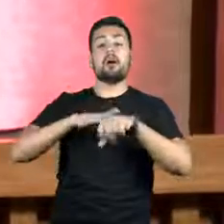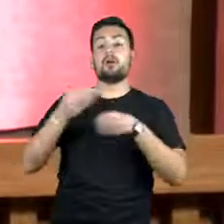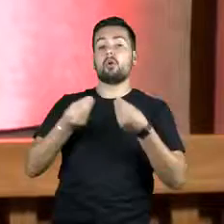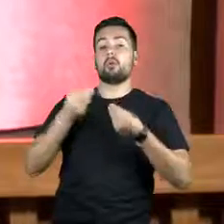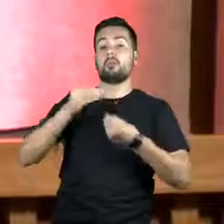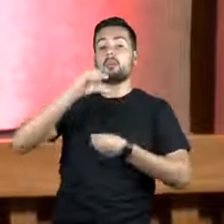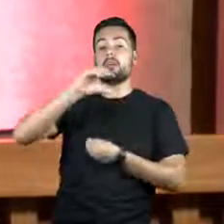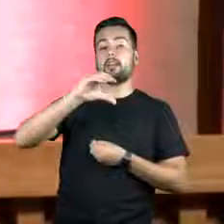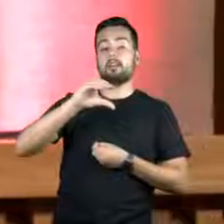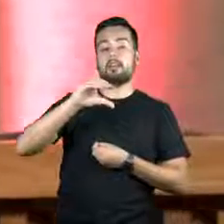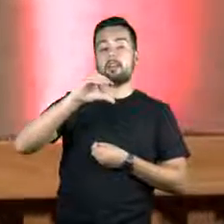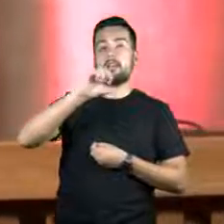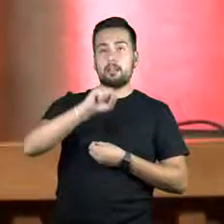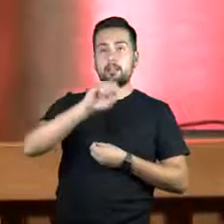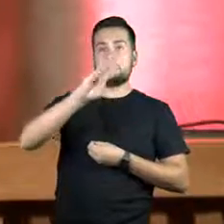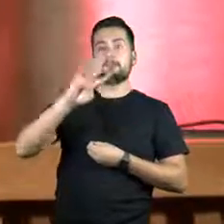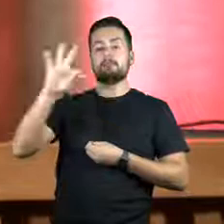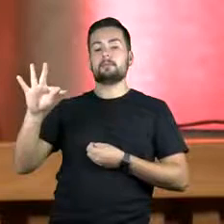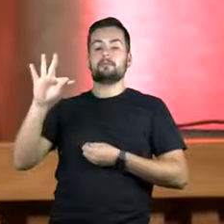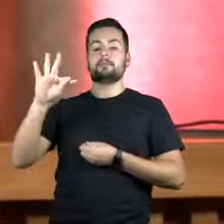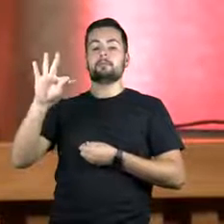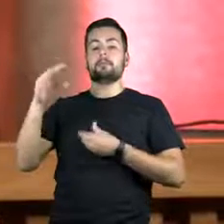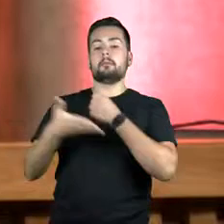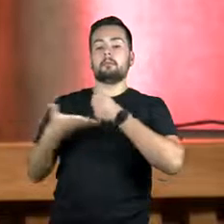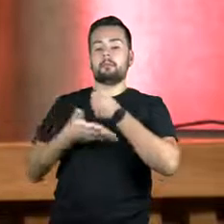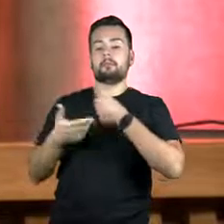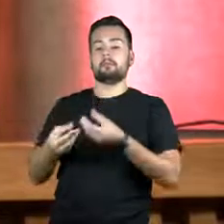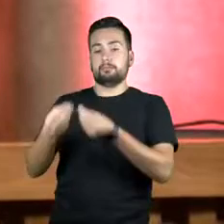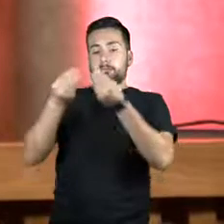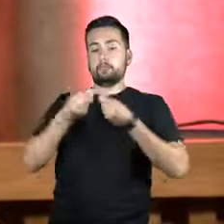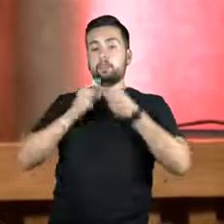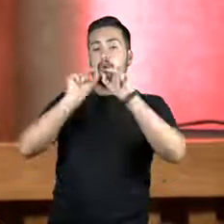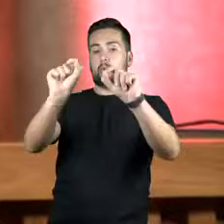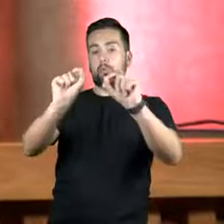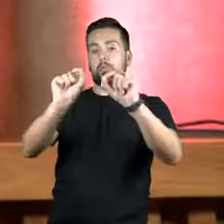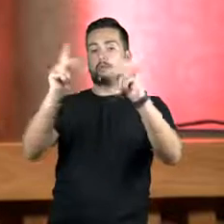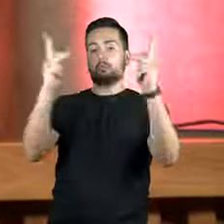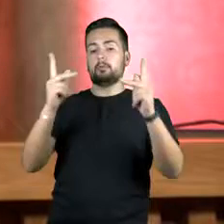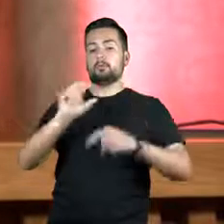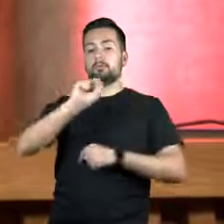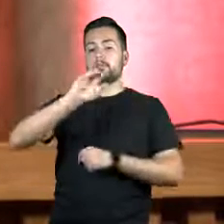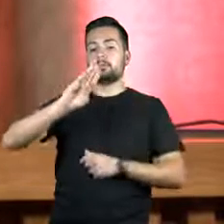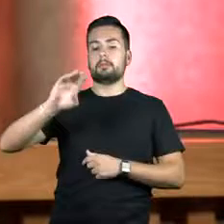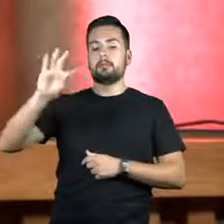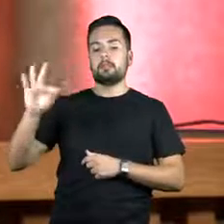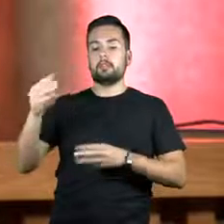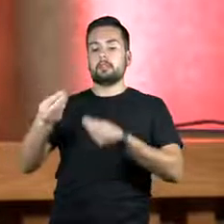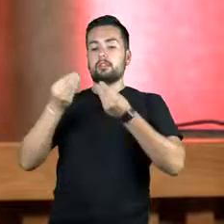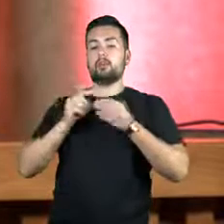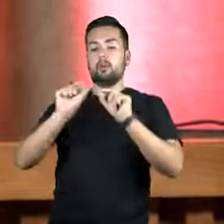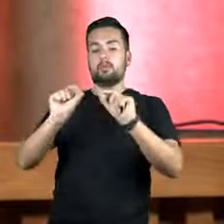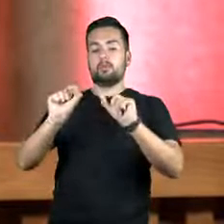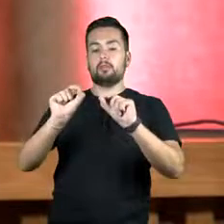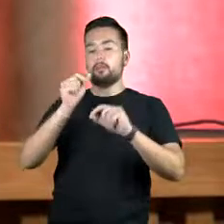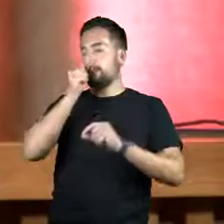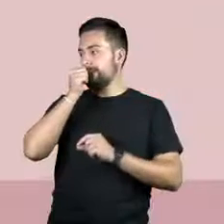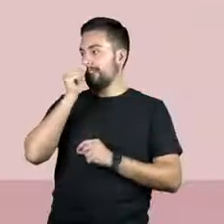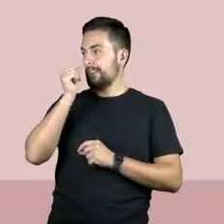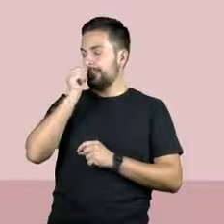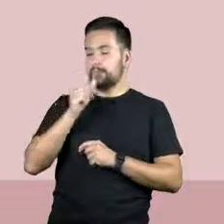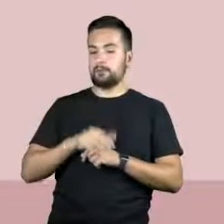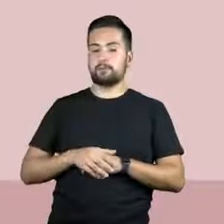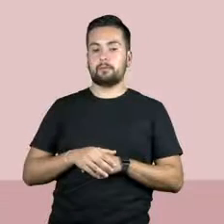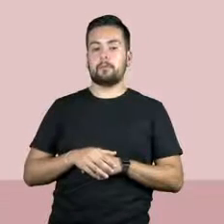SPT, tá? E SPT basicamente nos dá, por exemplo, vou trazer aqui com um slide, tá? O sondagem SPT ele